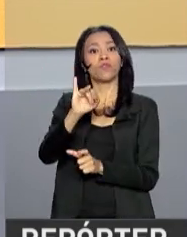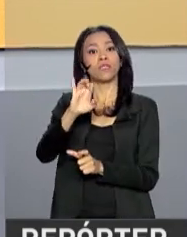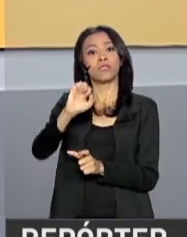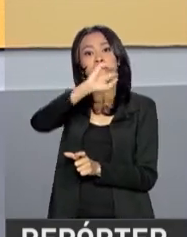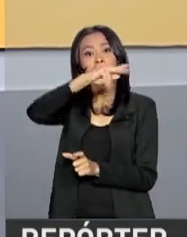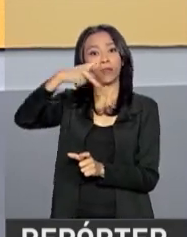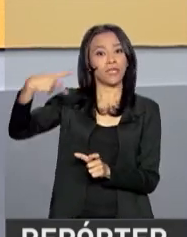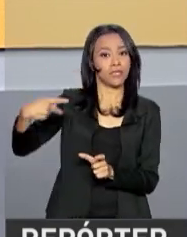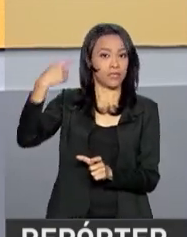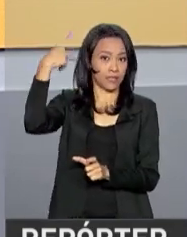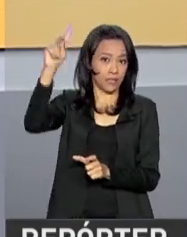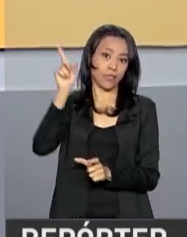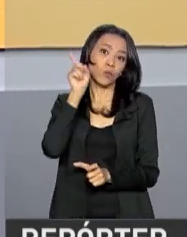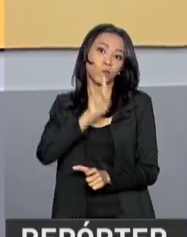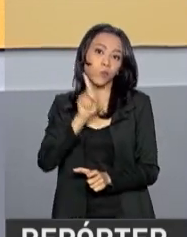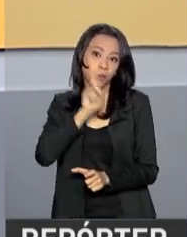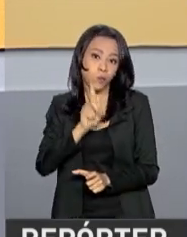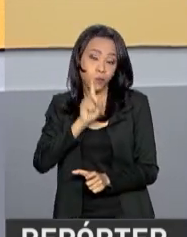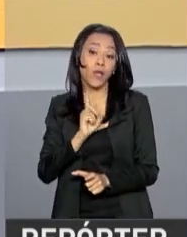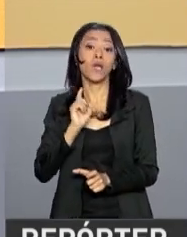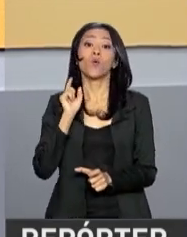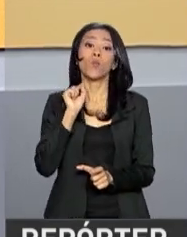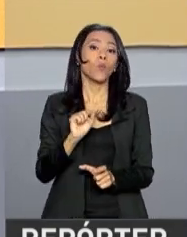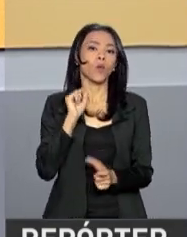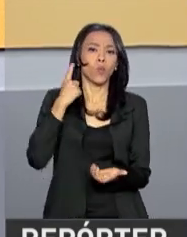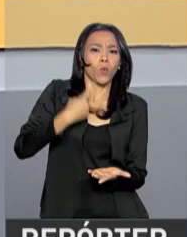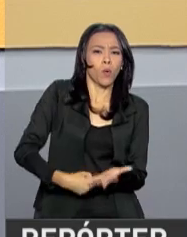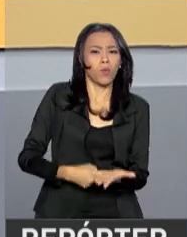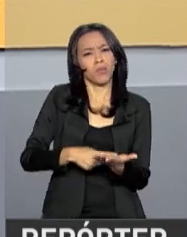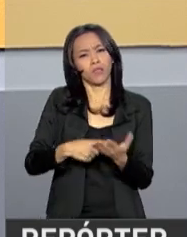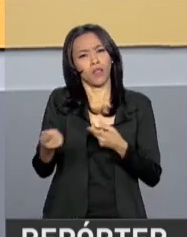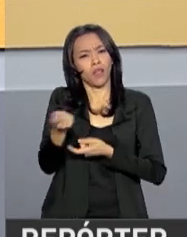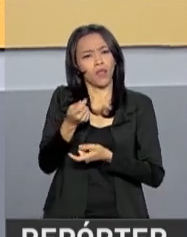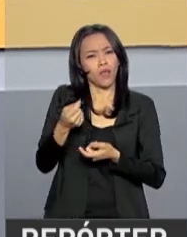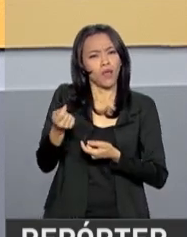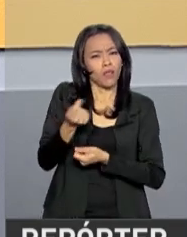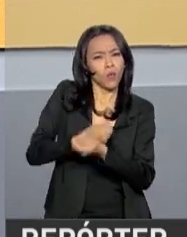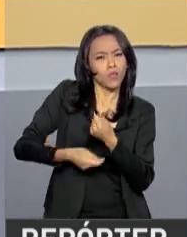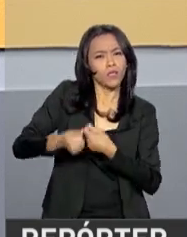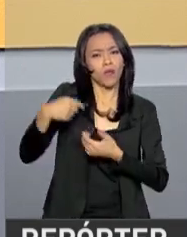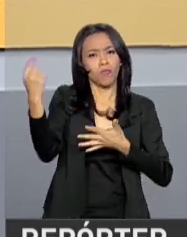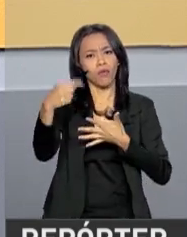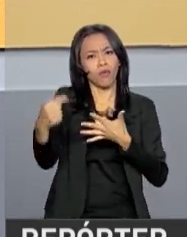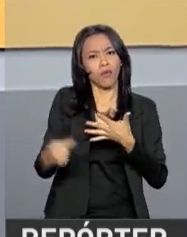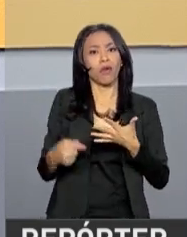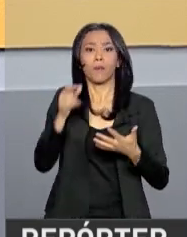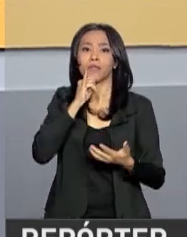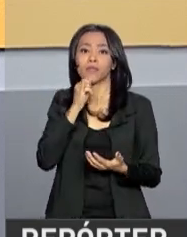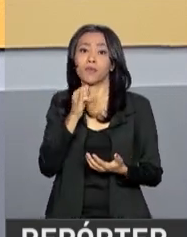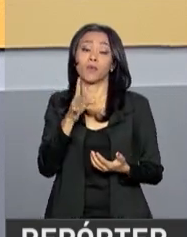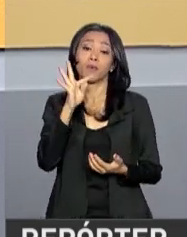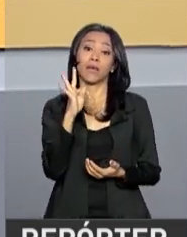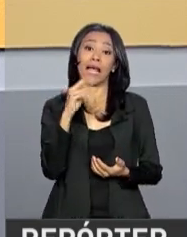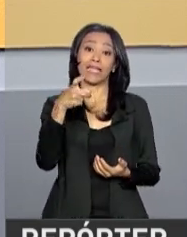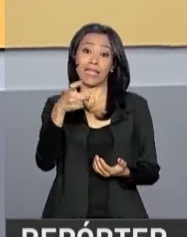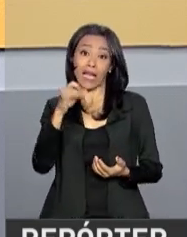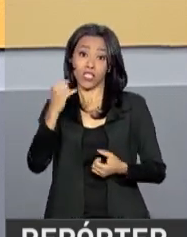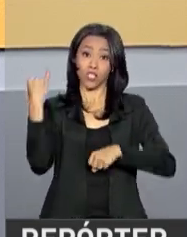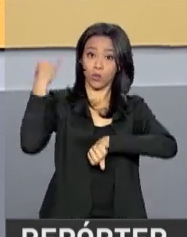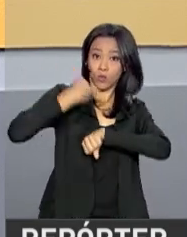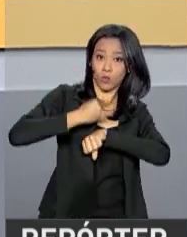mike pence na agenda negociações em diversas áreas como sobre a taxa dos estados unidos ao aço e alumínio